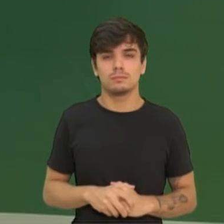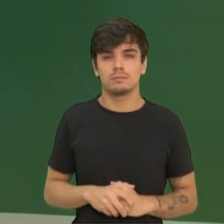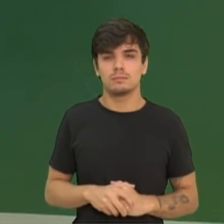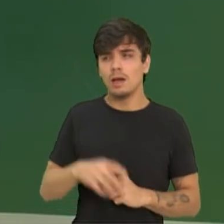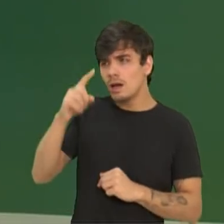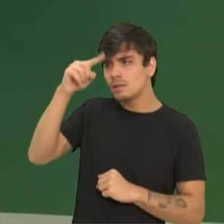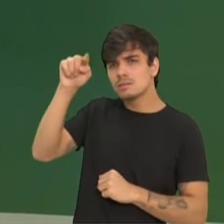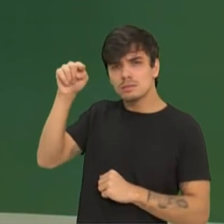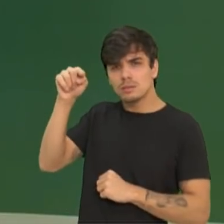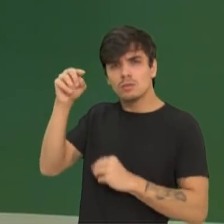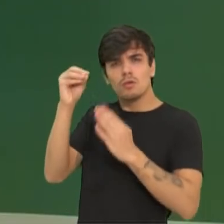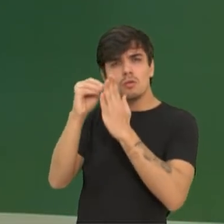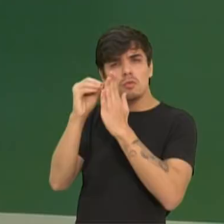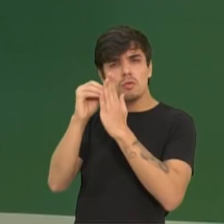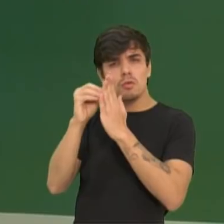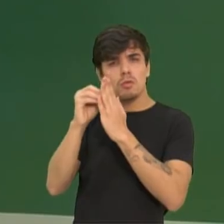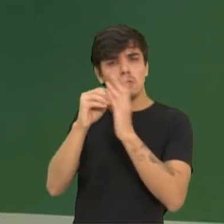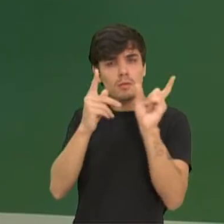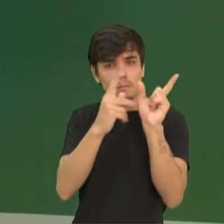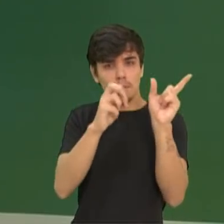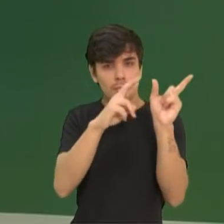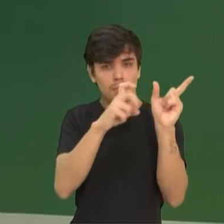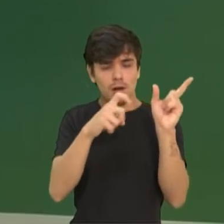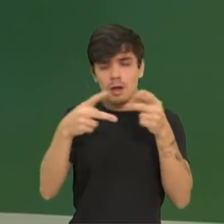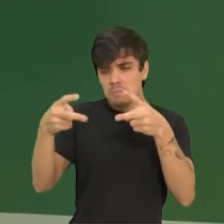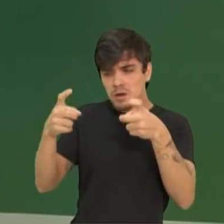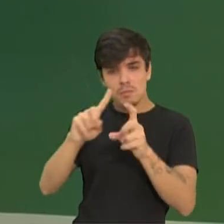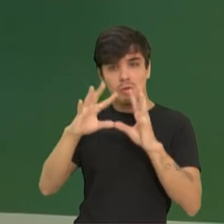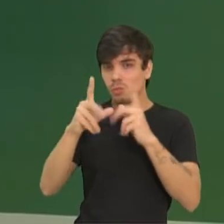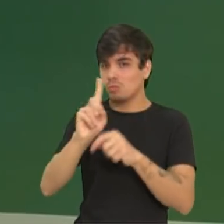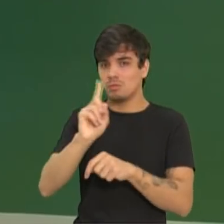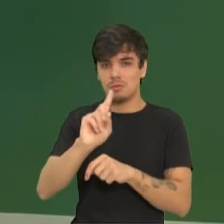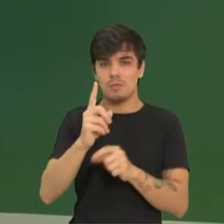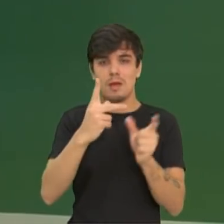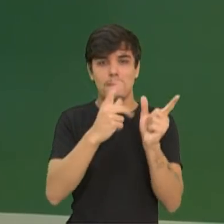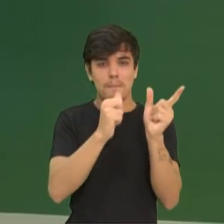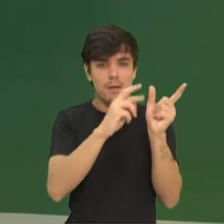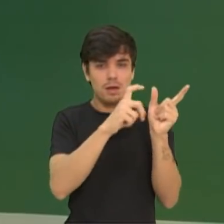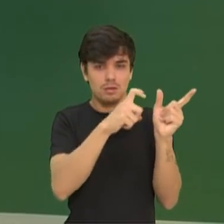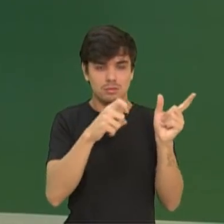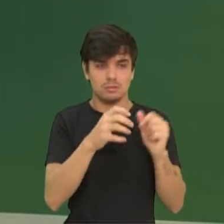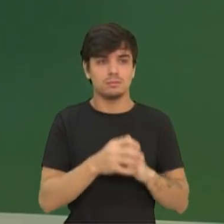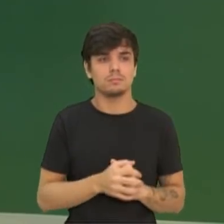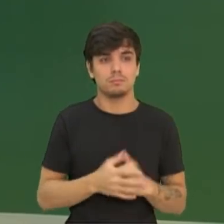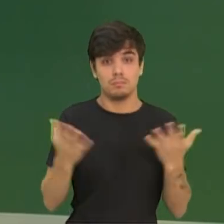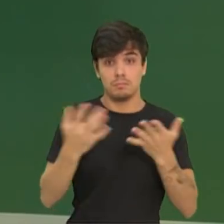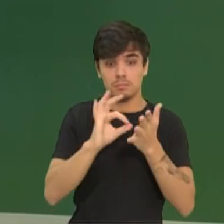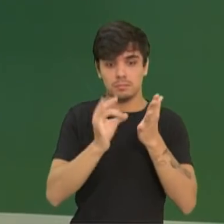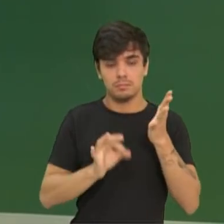acentuou as paroxítonas, percebeu? Nem todas são paroxítonas. Então vamos corrigir.